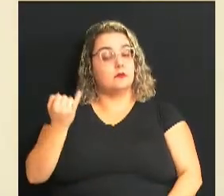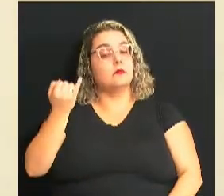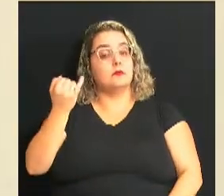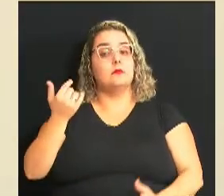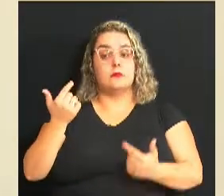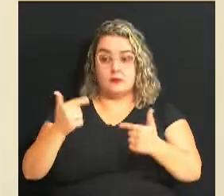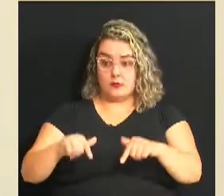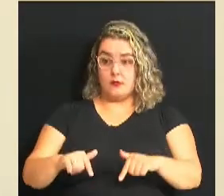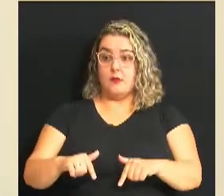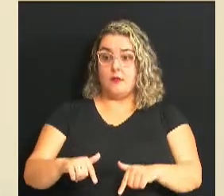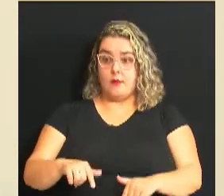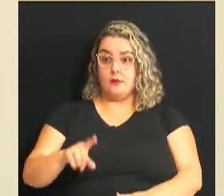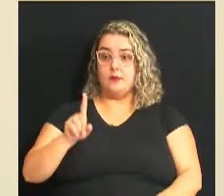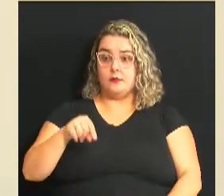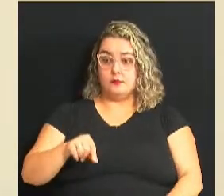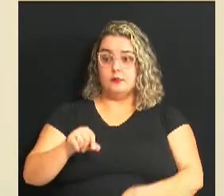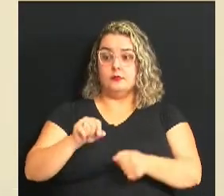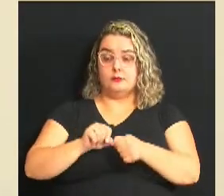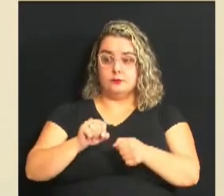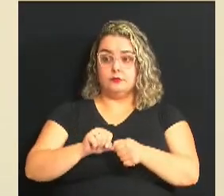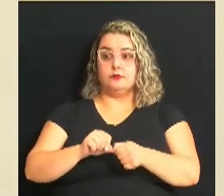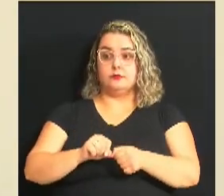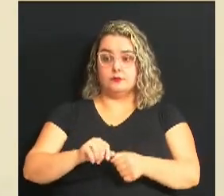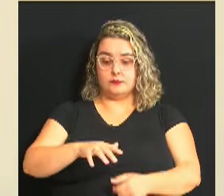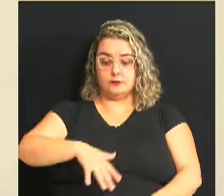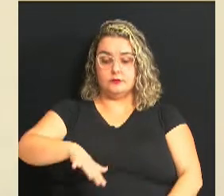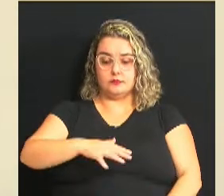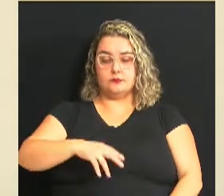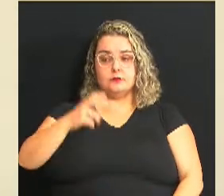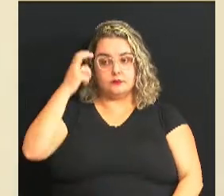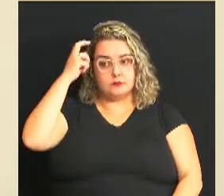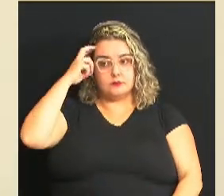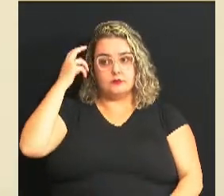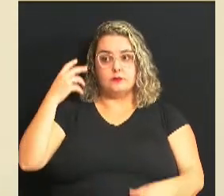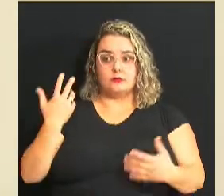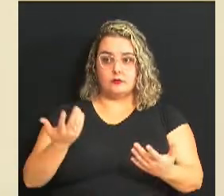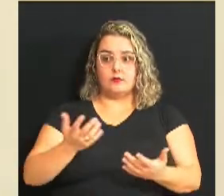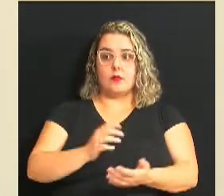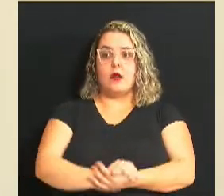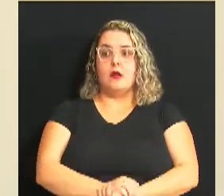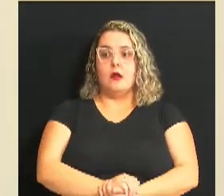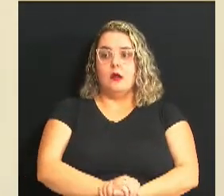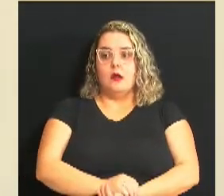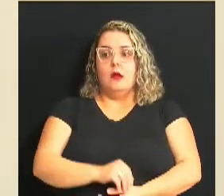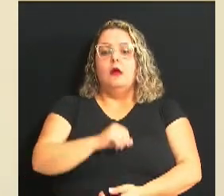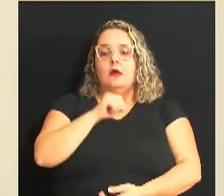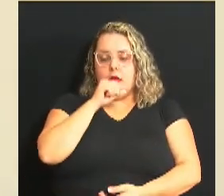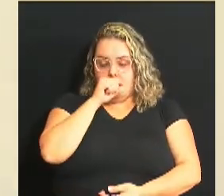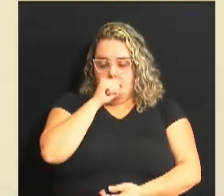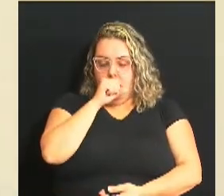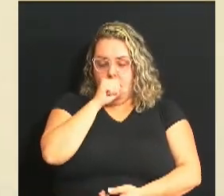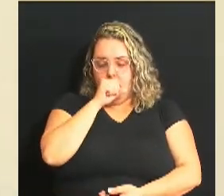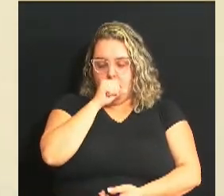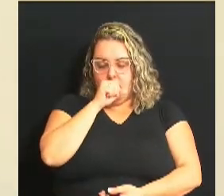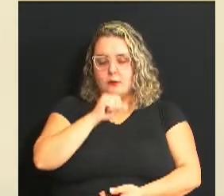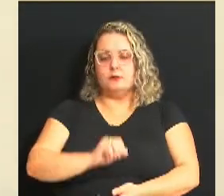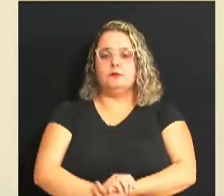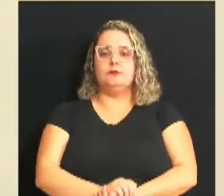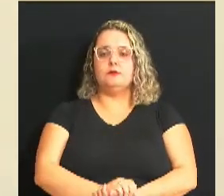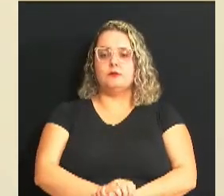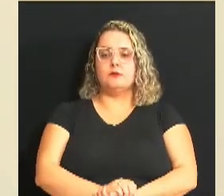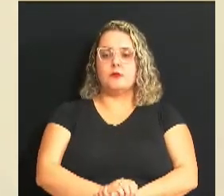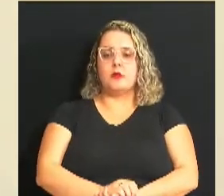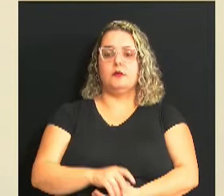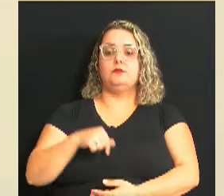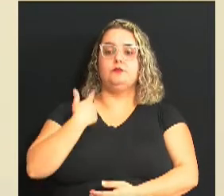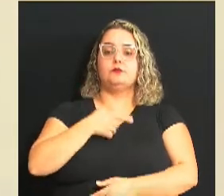ele é feito para a cultura. Então, só esclarecendo, a gente se participou de um